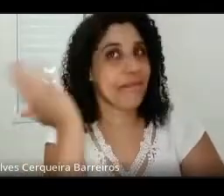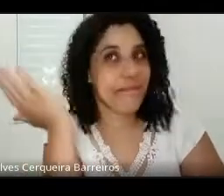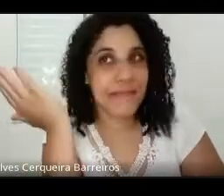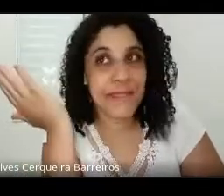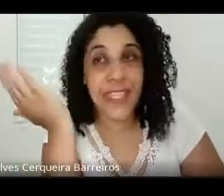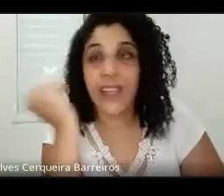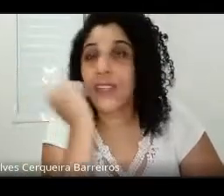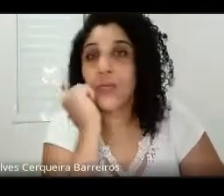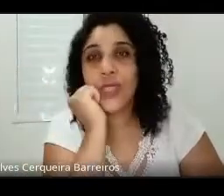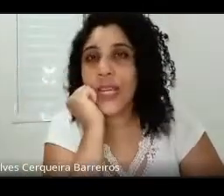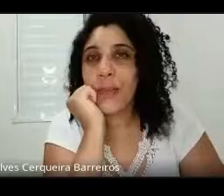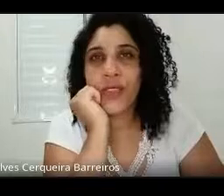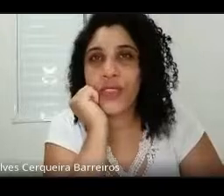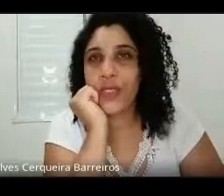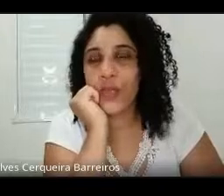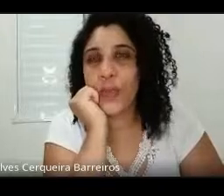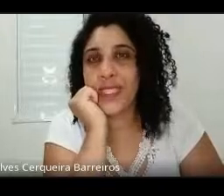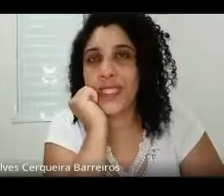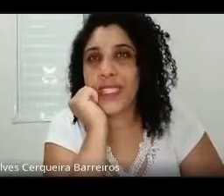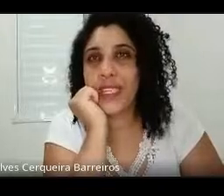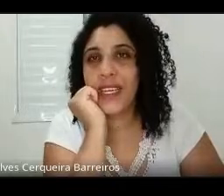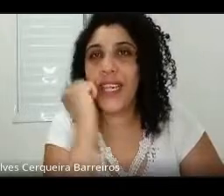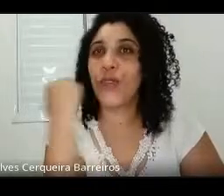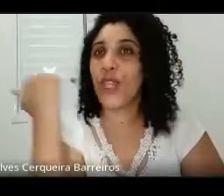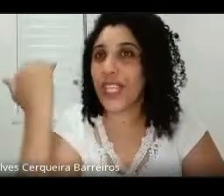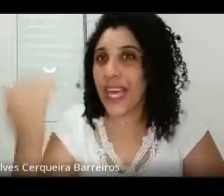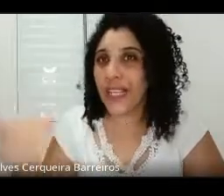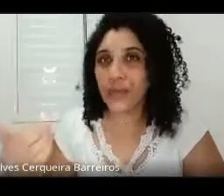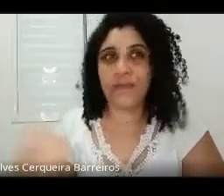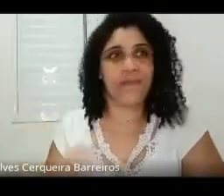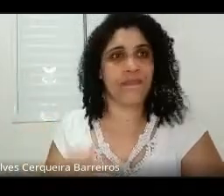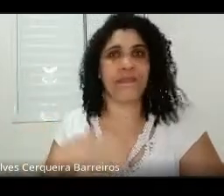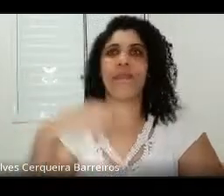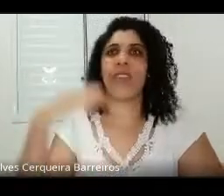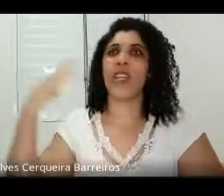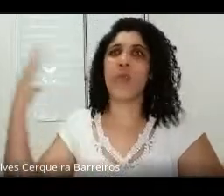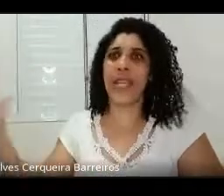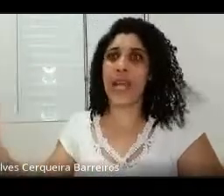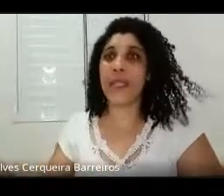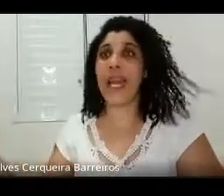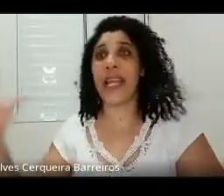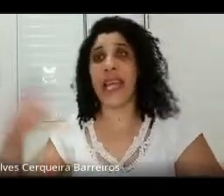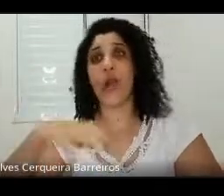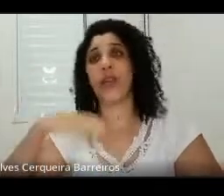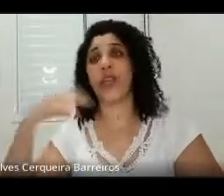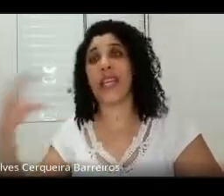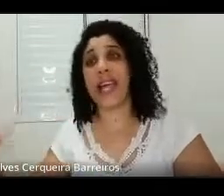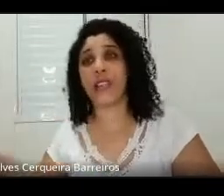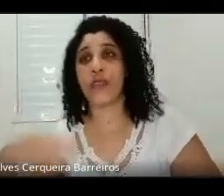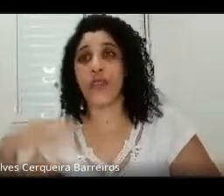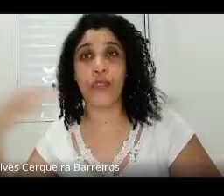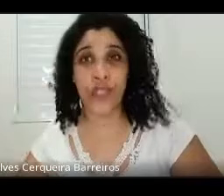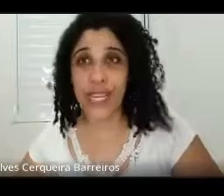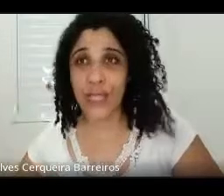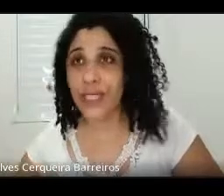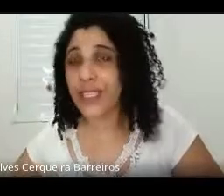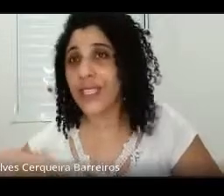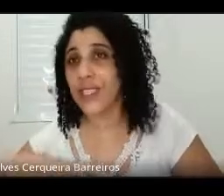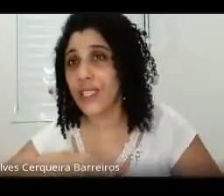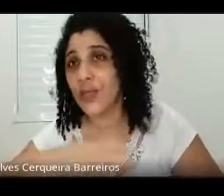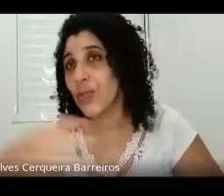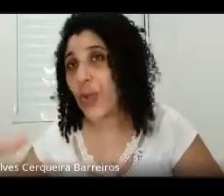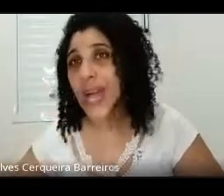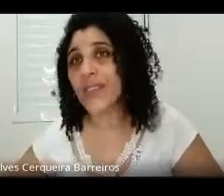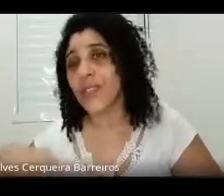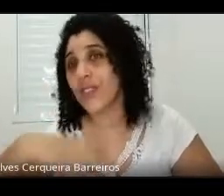assim? Não sei porque o sinal de desculpa é assim. Ele foi criado de maneira arbitrária. É algo que foi criado, foi convencionado ali